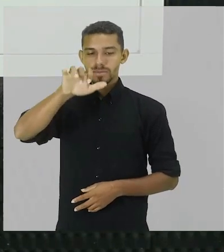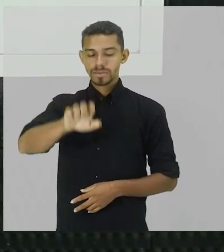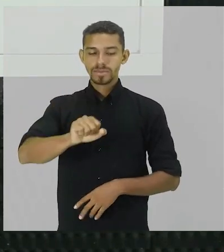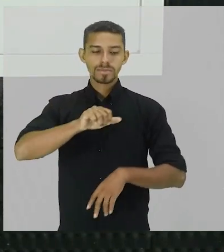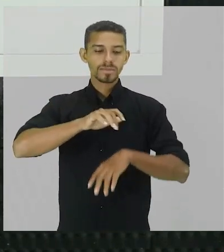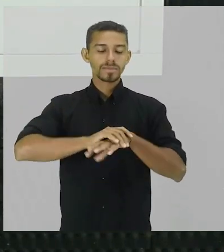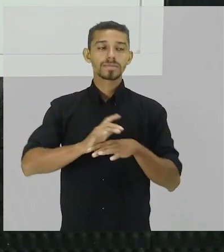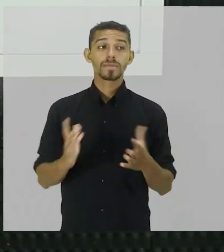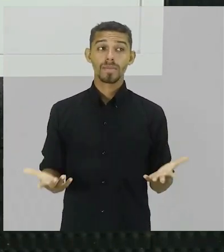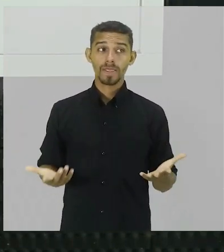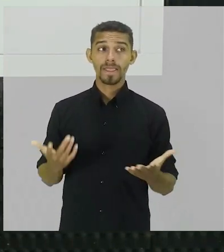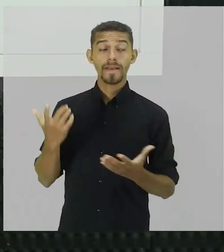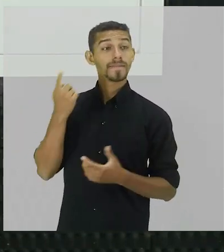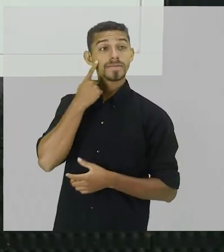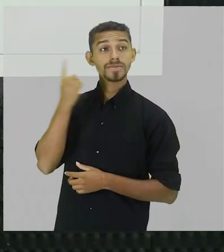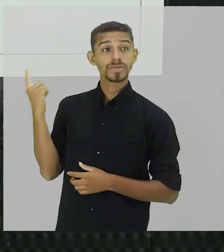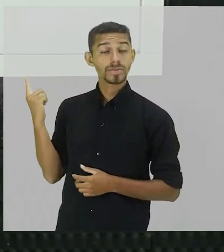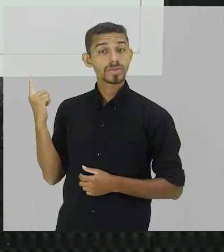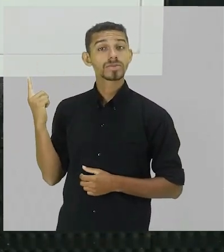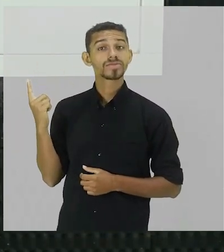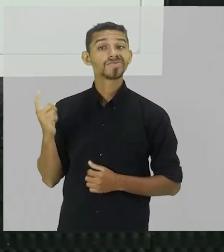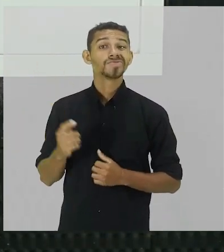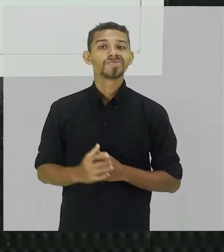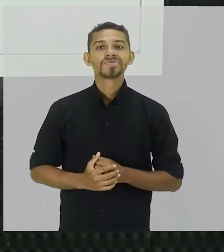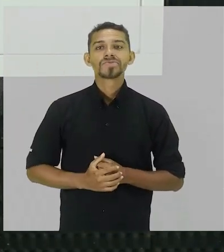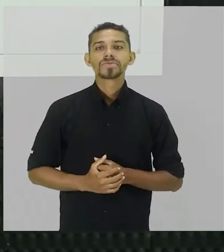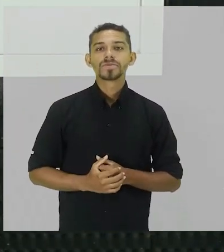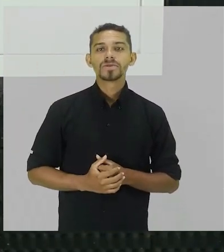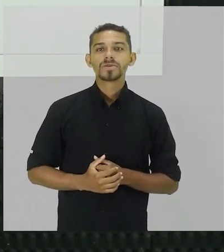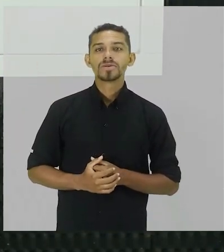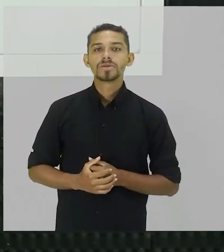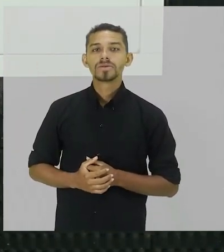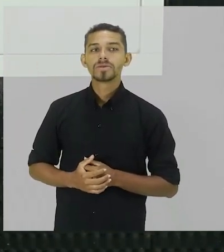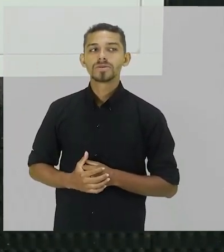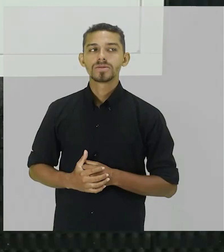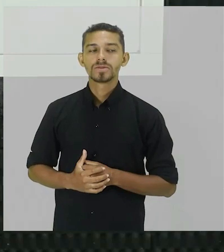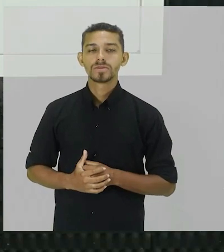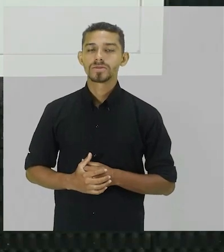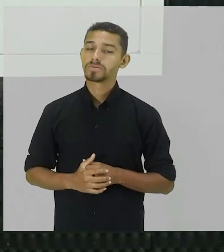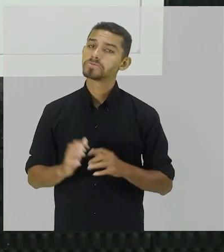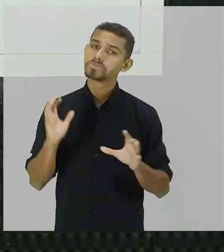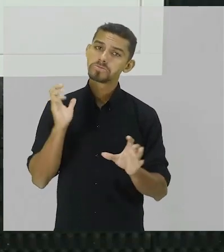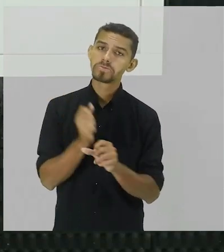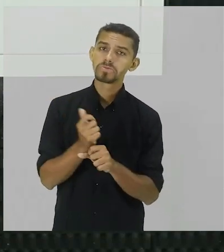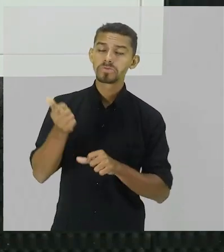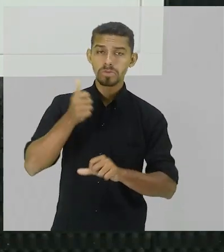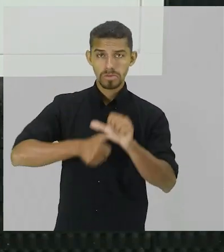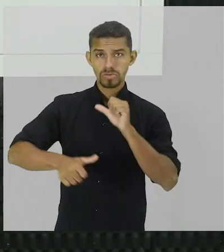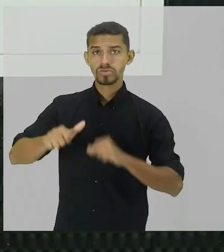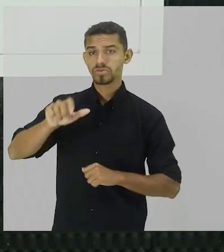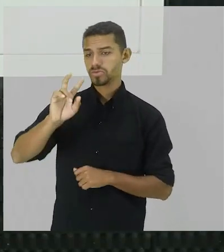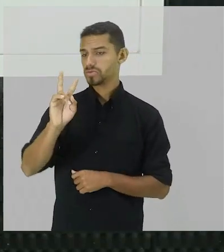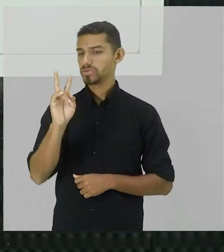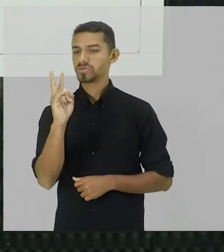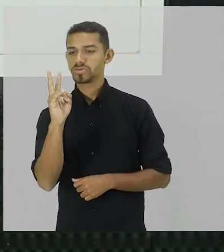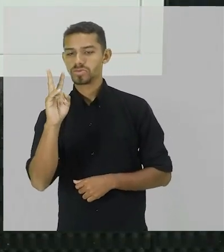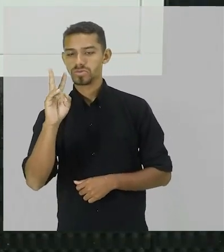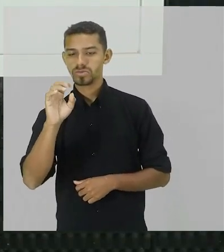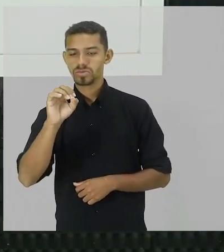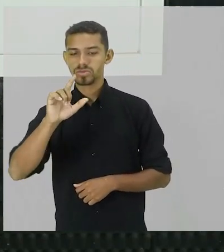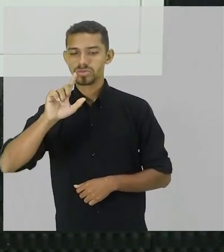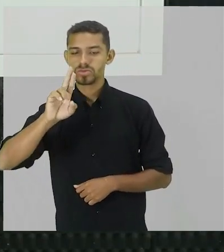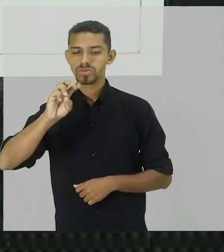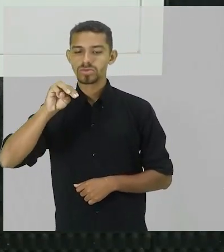é capacidade. Só que eu posso pegar esse 84 mil litros e transformar para volume, já